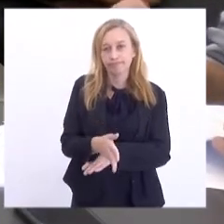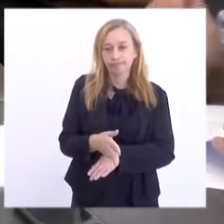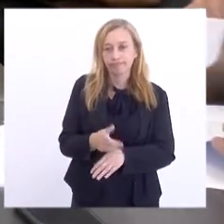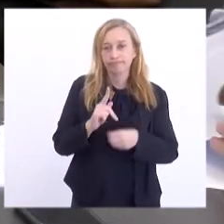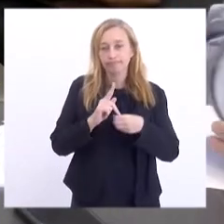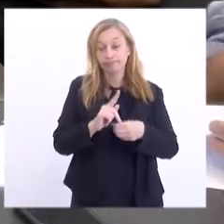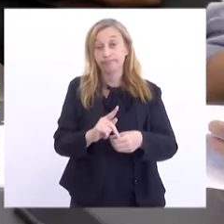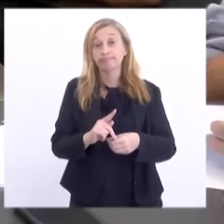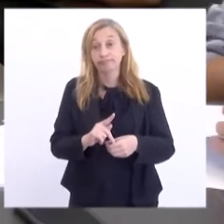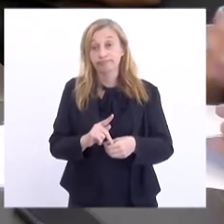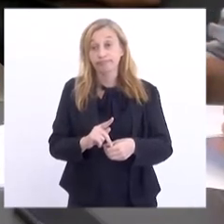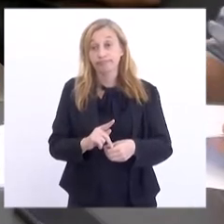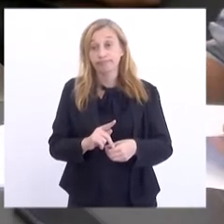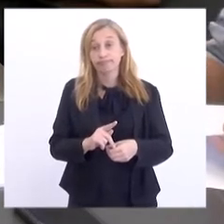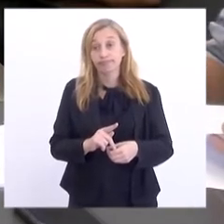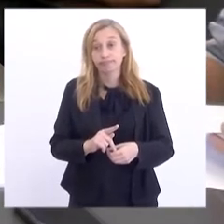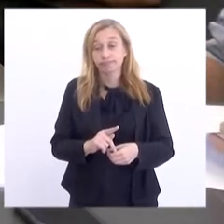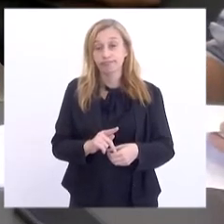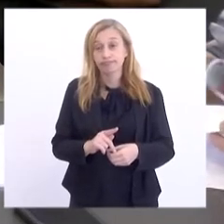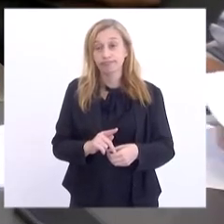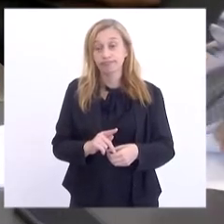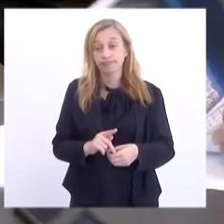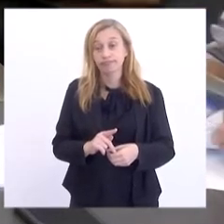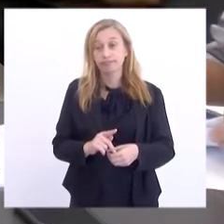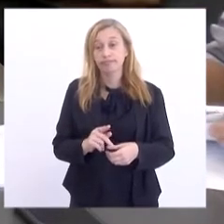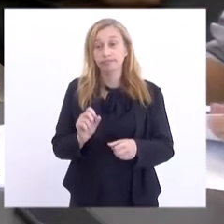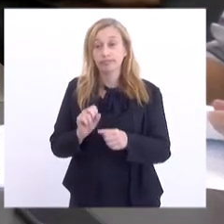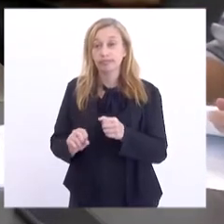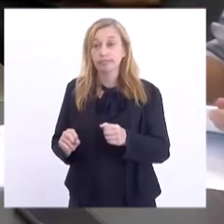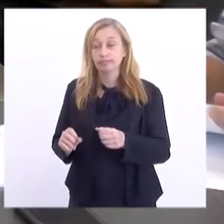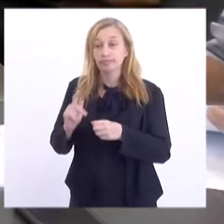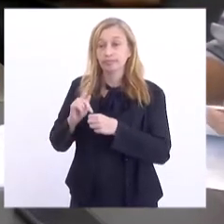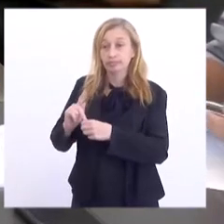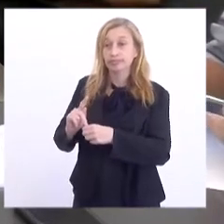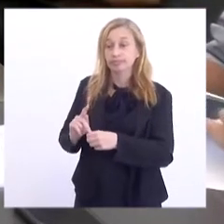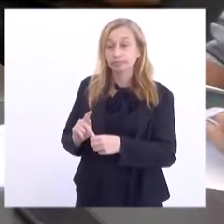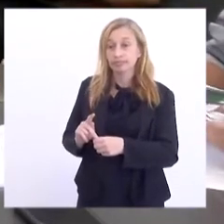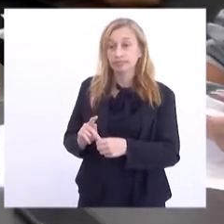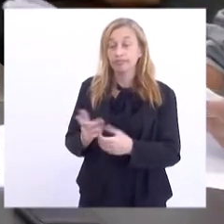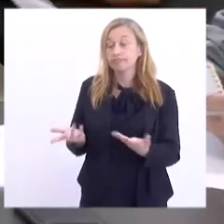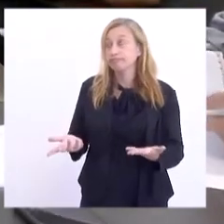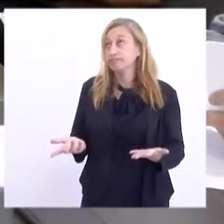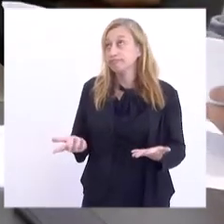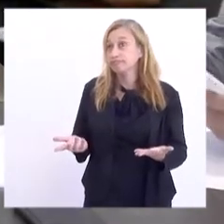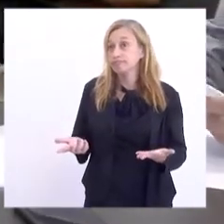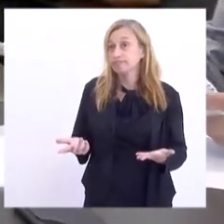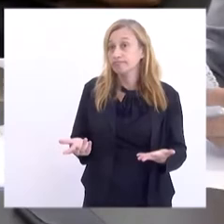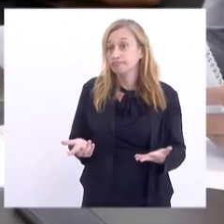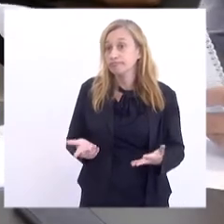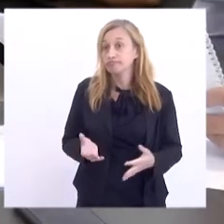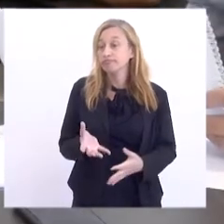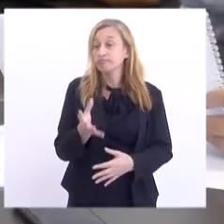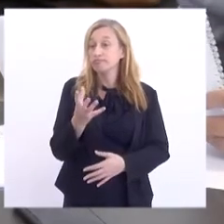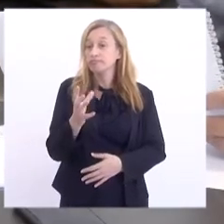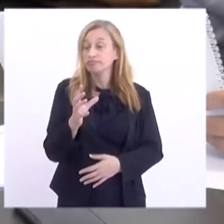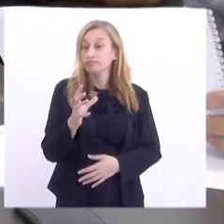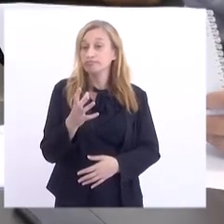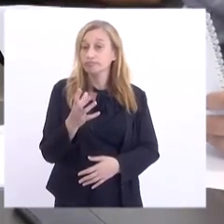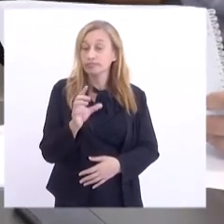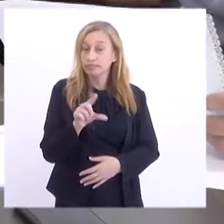na procuradoria para subsidiar a procuradoria e dela ter digamos uma decisão